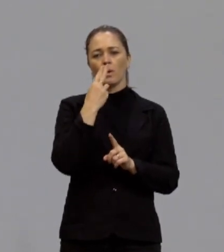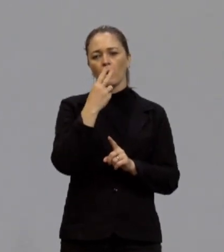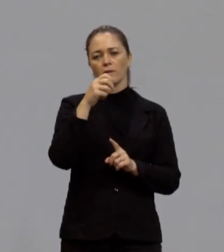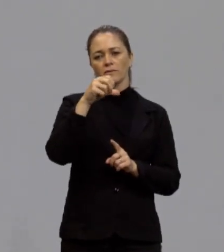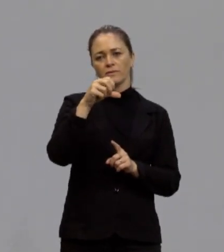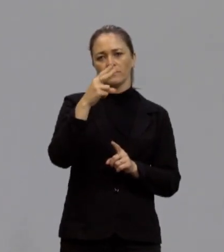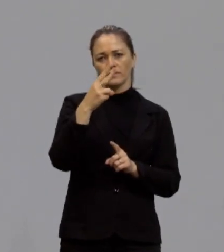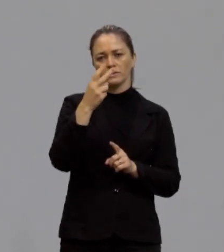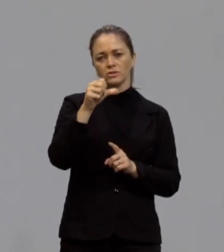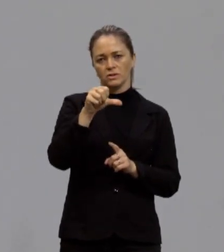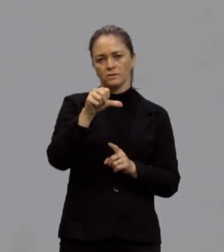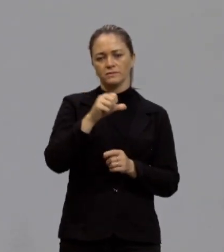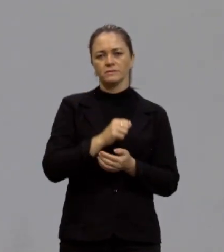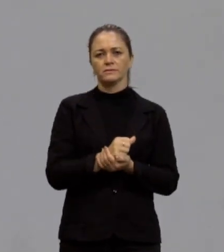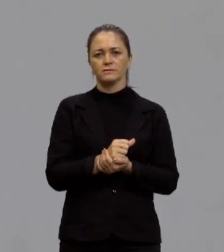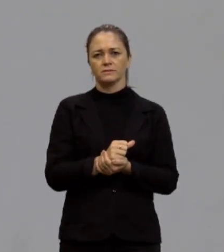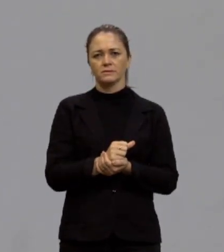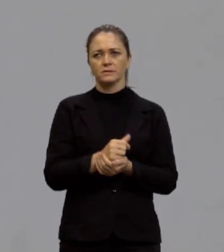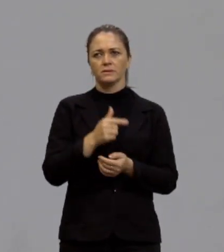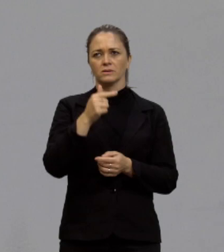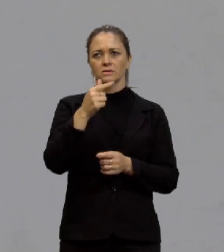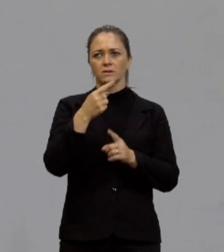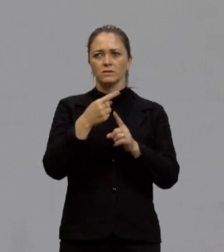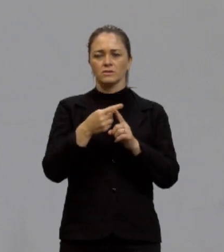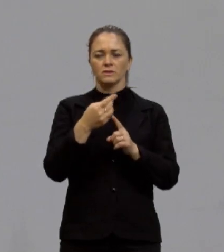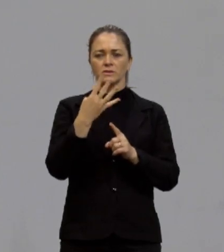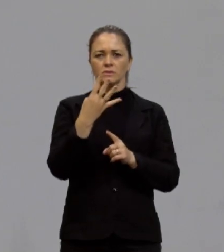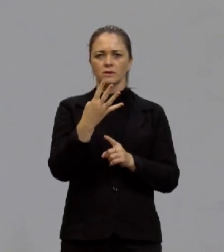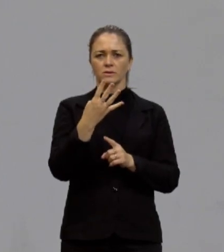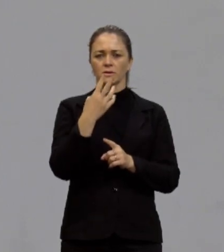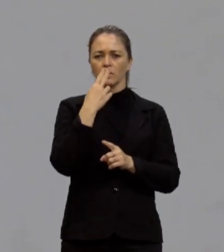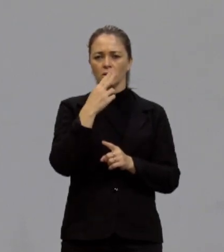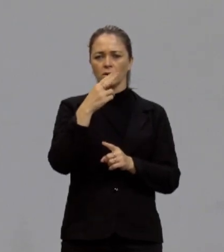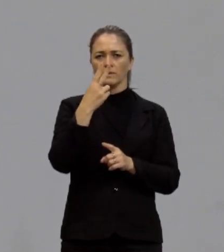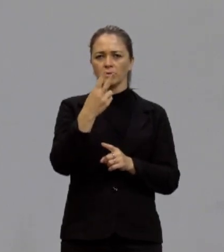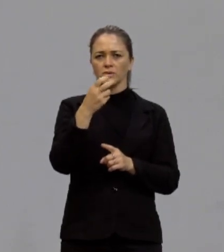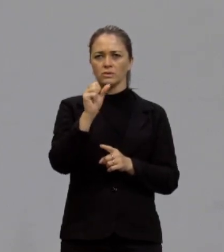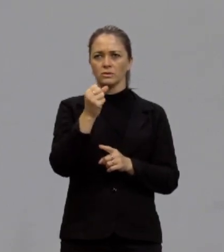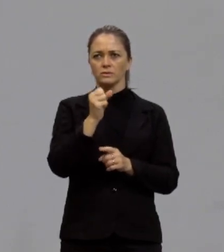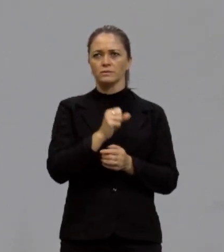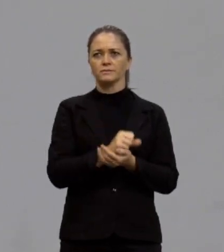29. 7 vezes 4, 28, vão 2.